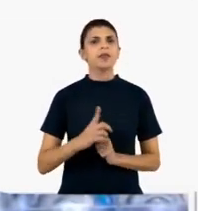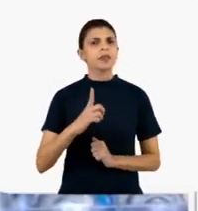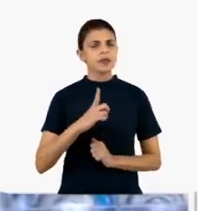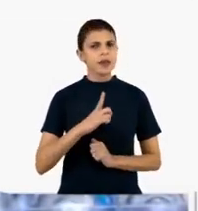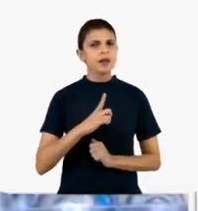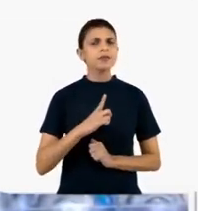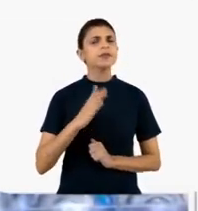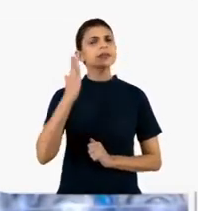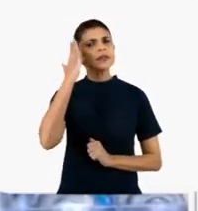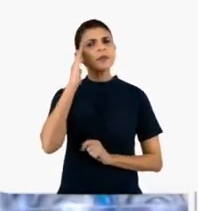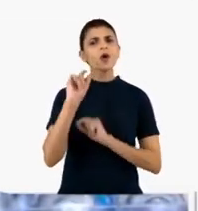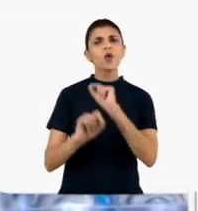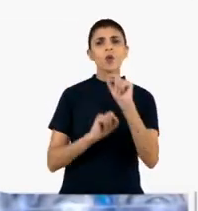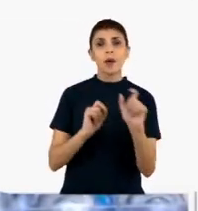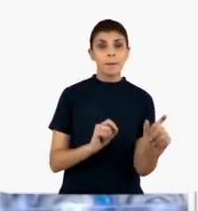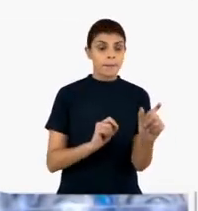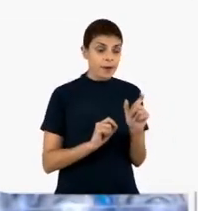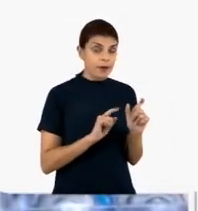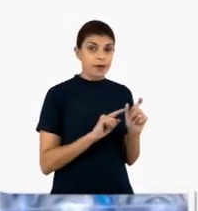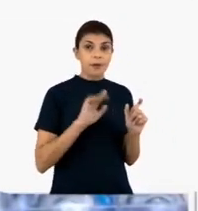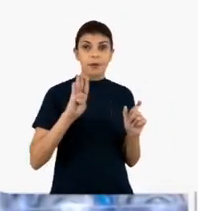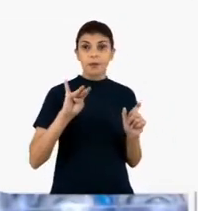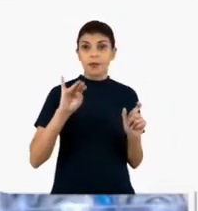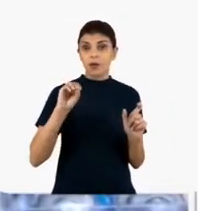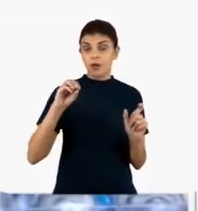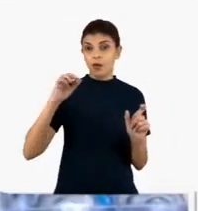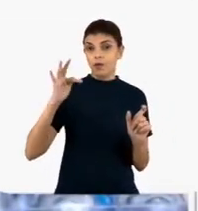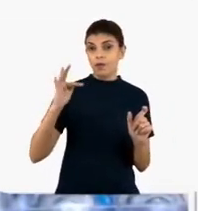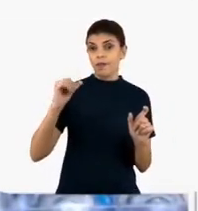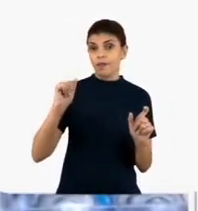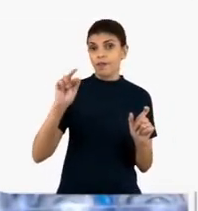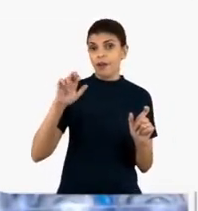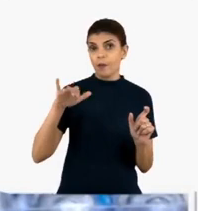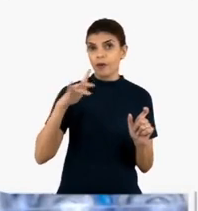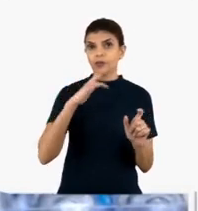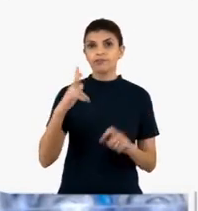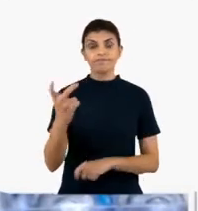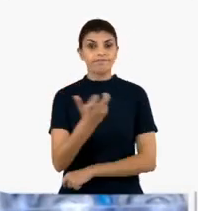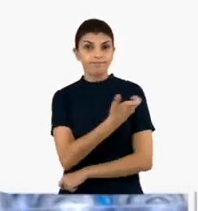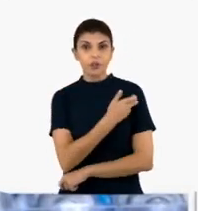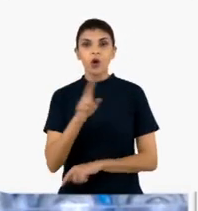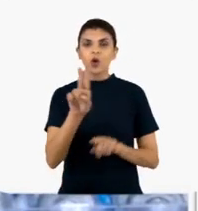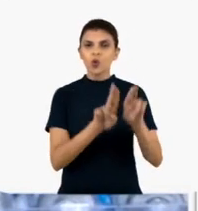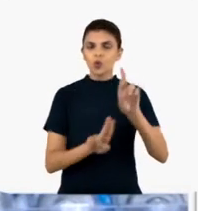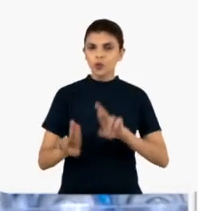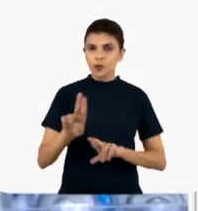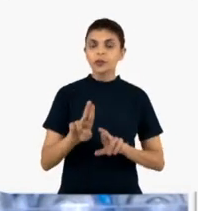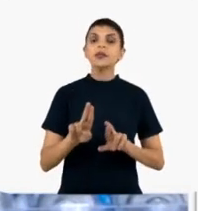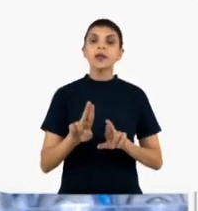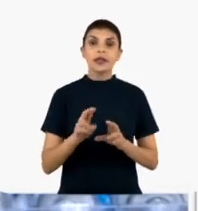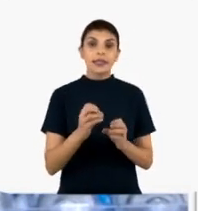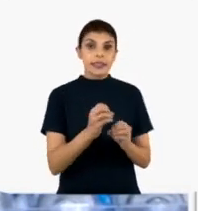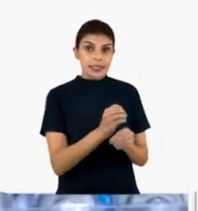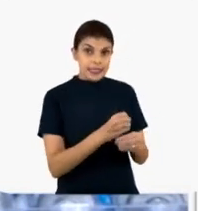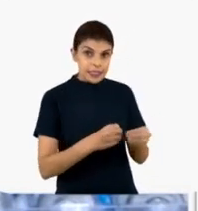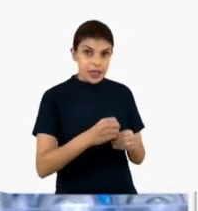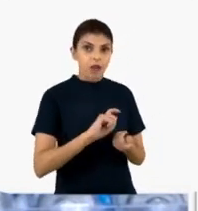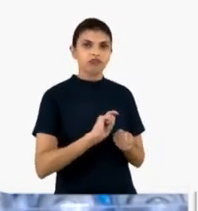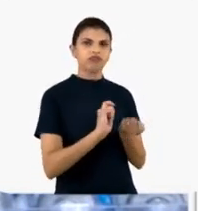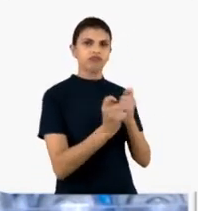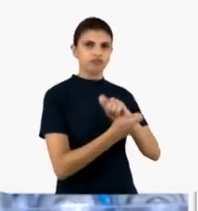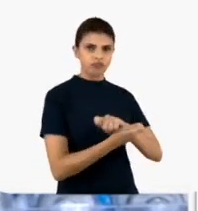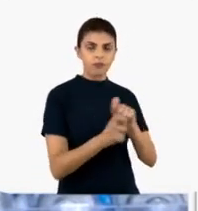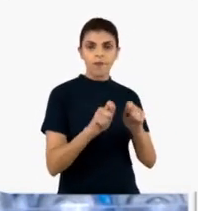temos que definir o que é um biofármaco. Os biofármacos são medicamentos obtidos a partir da utilização de células geneticamente modificadas